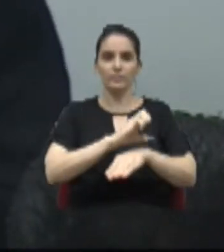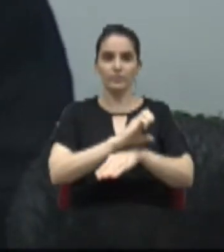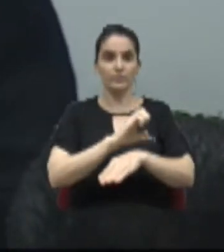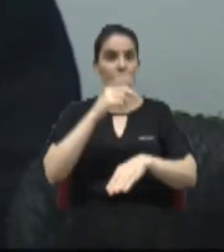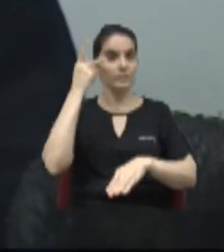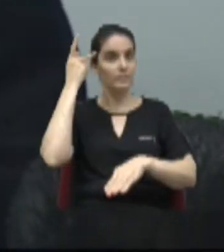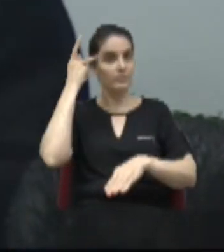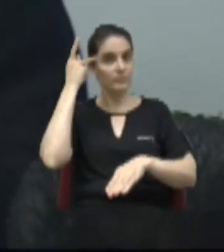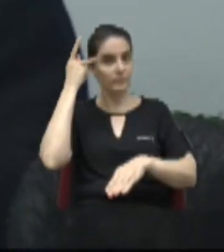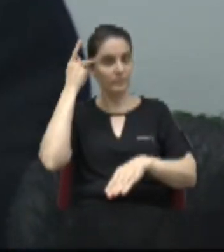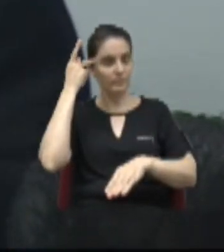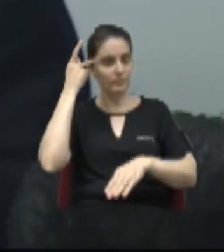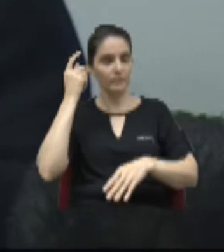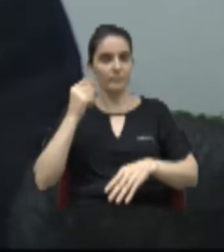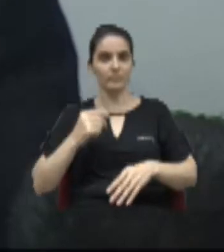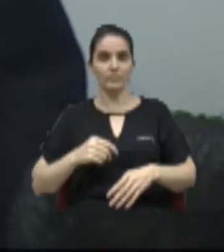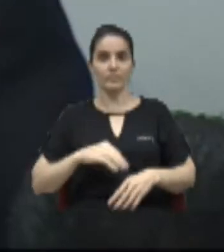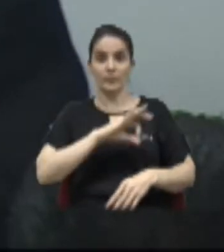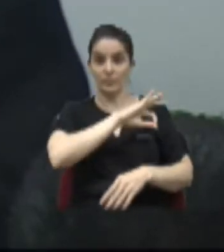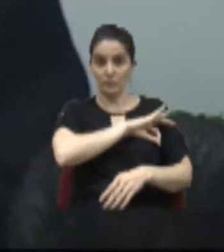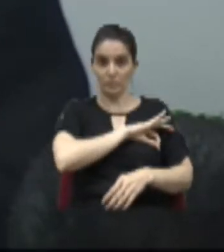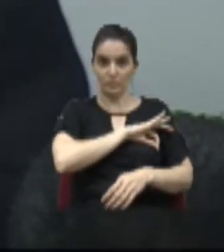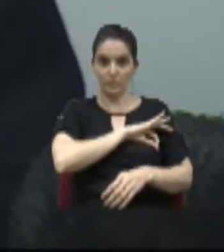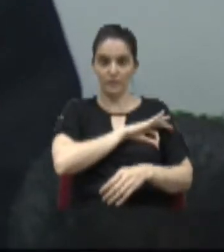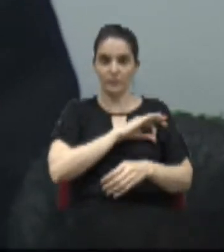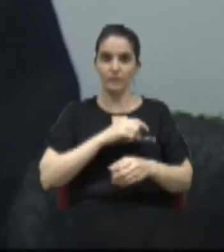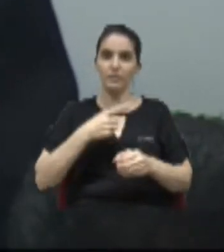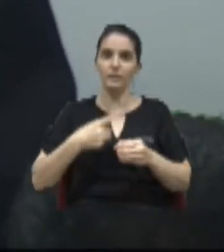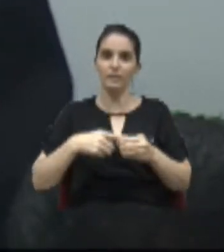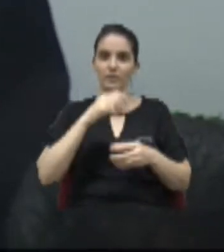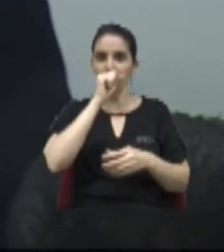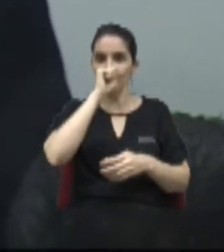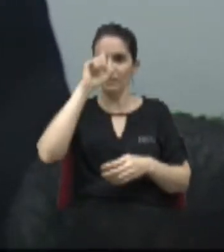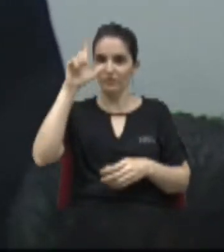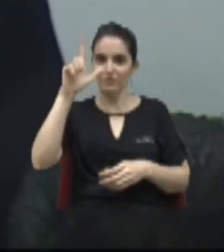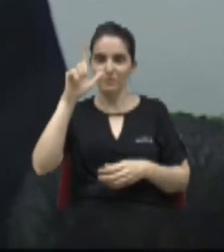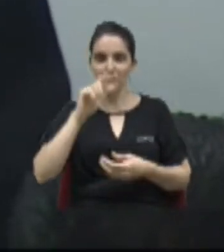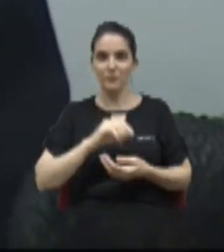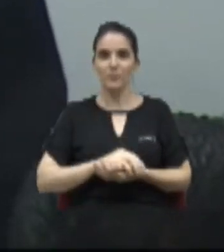melhores polícias do Brasil, a de São Paulo,